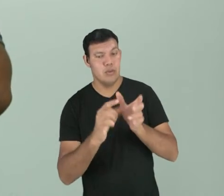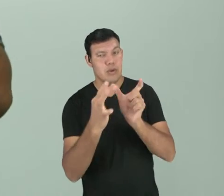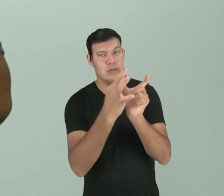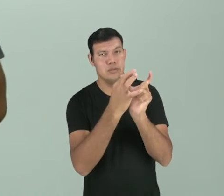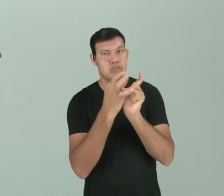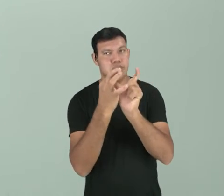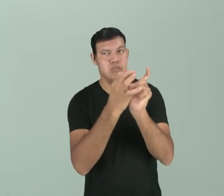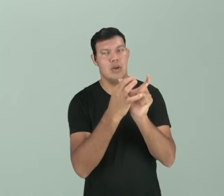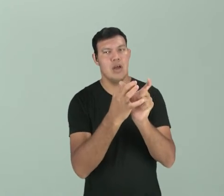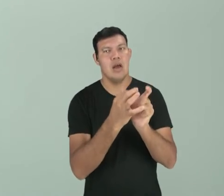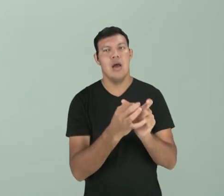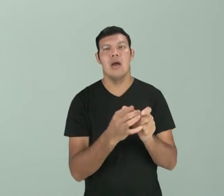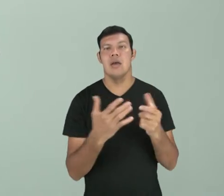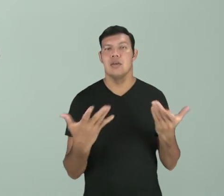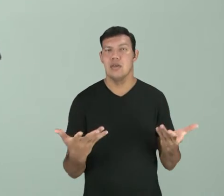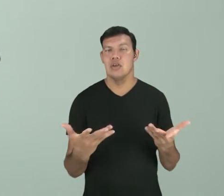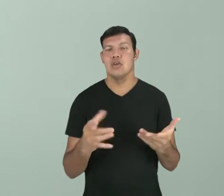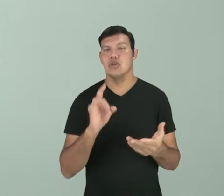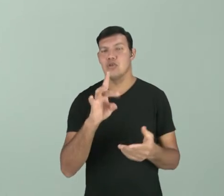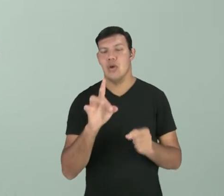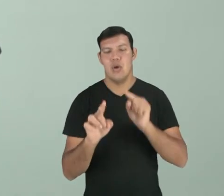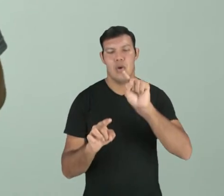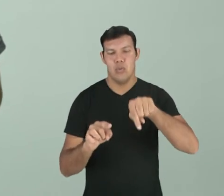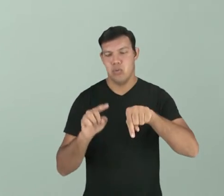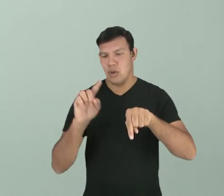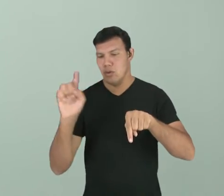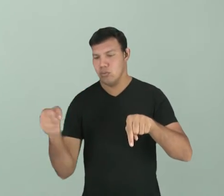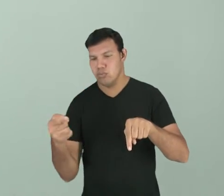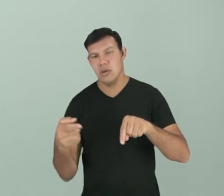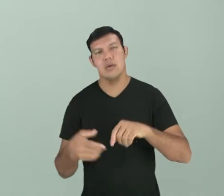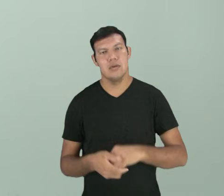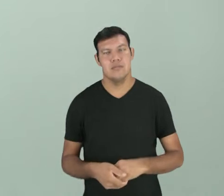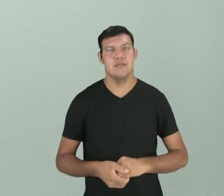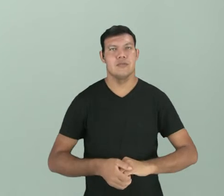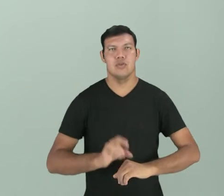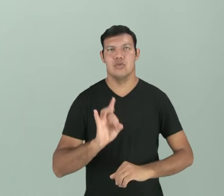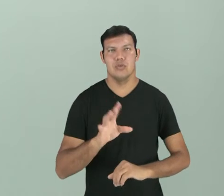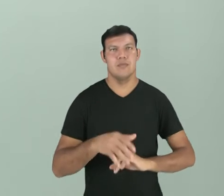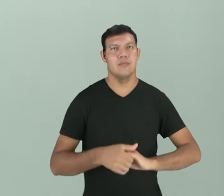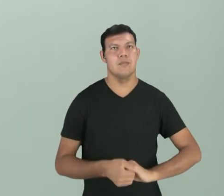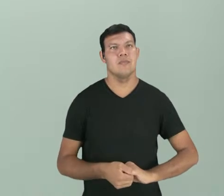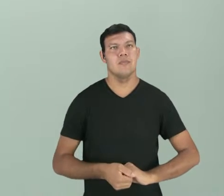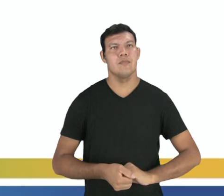ele só isolou as conjunções. Tranquilo também, tá?